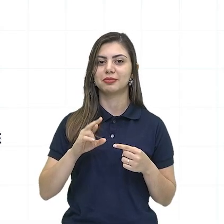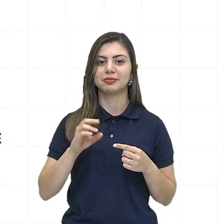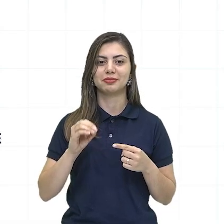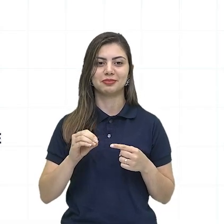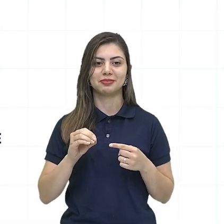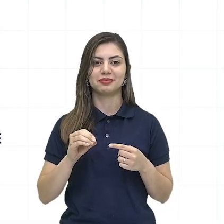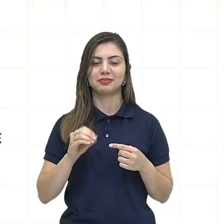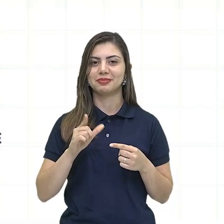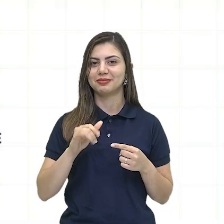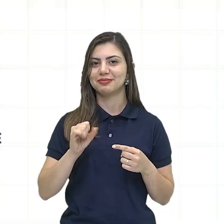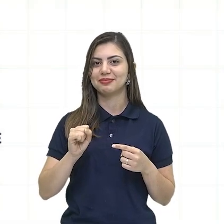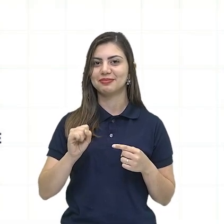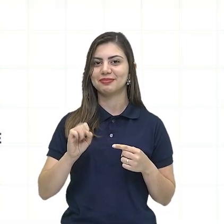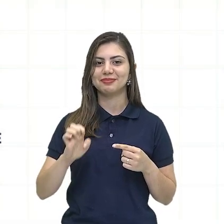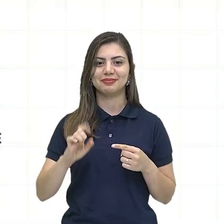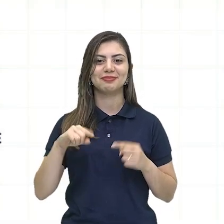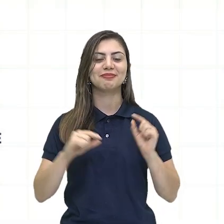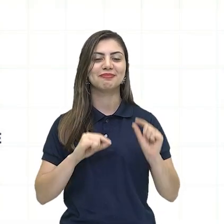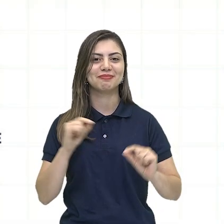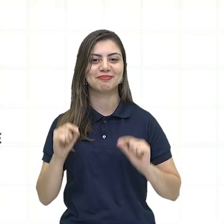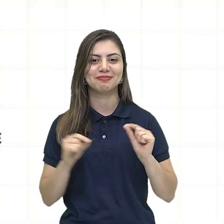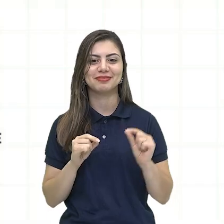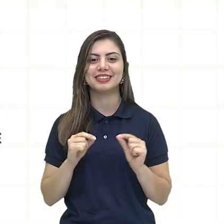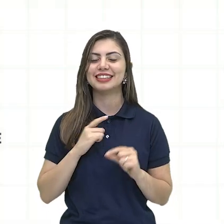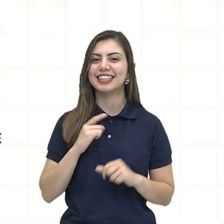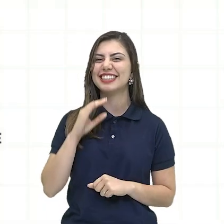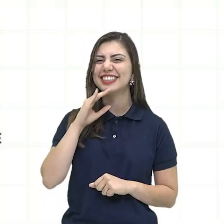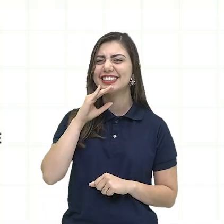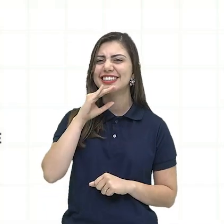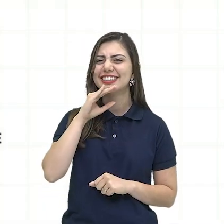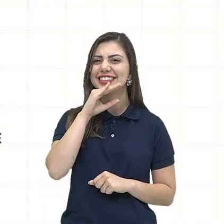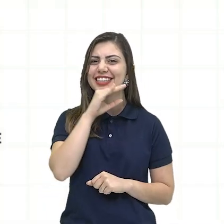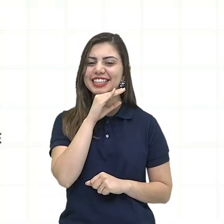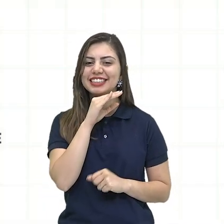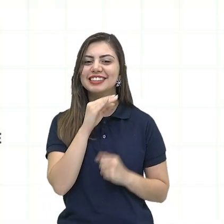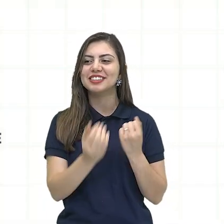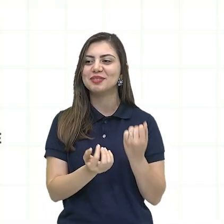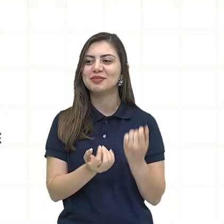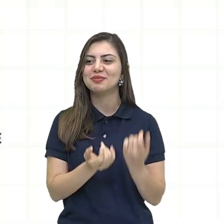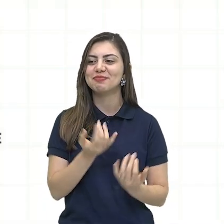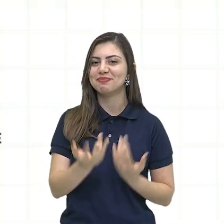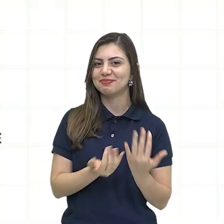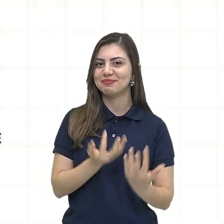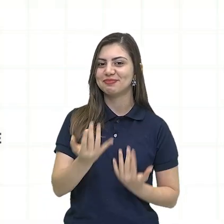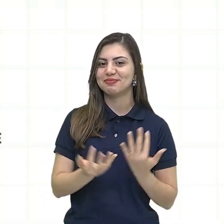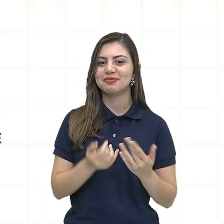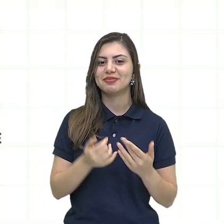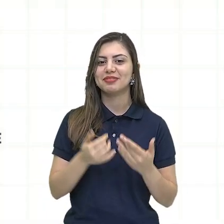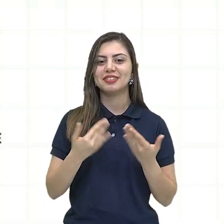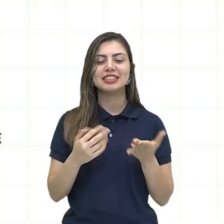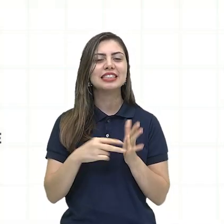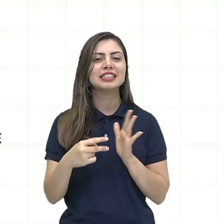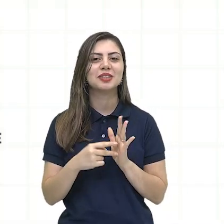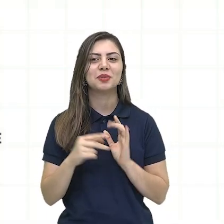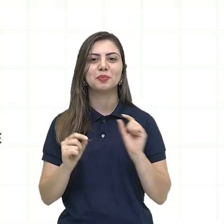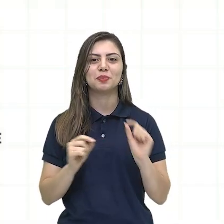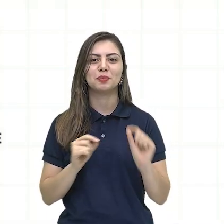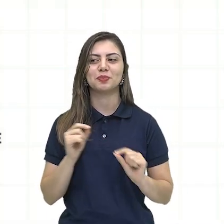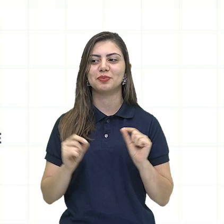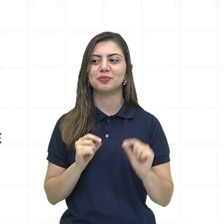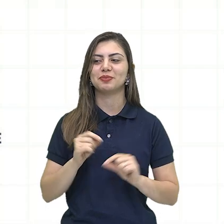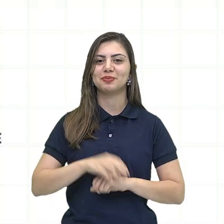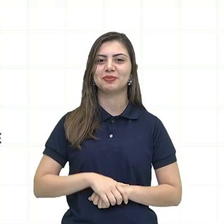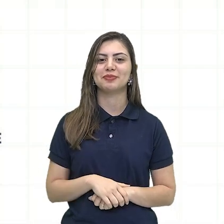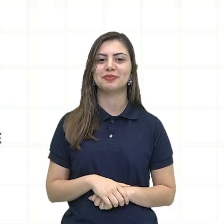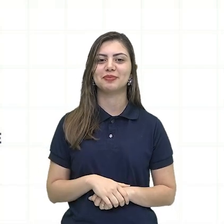é a decomposição pelo calor. Mas observem aqui, o que significa isso?